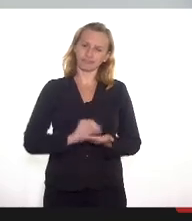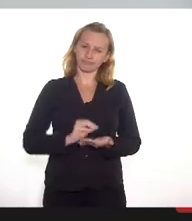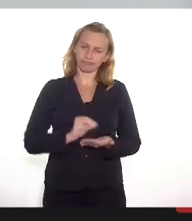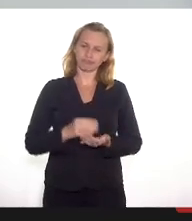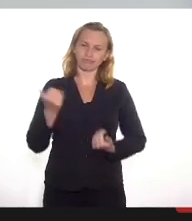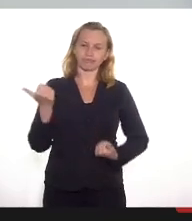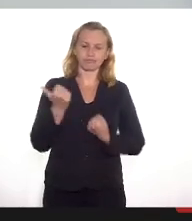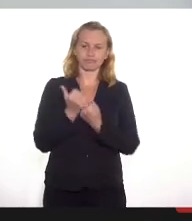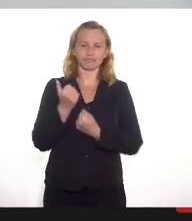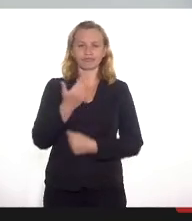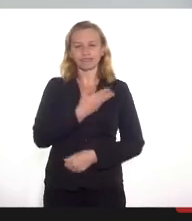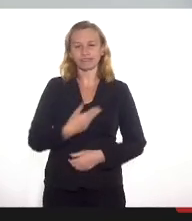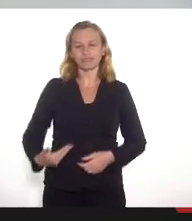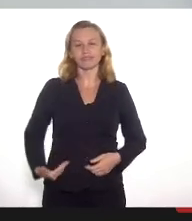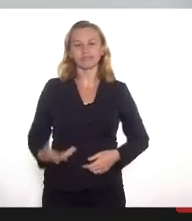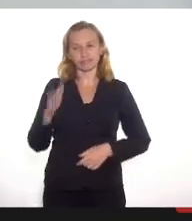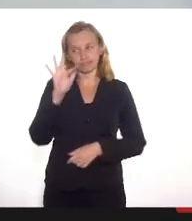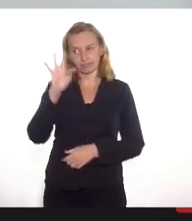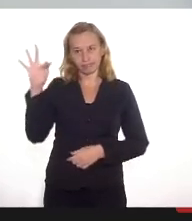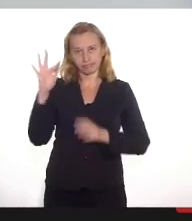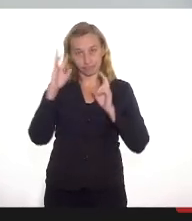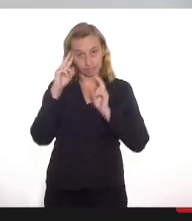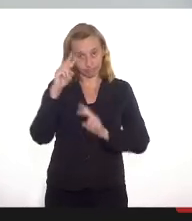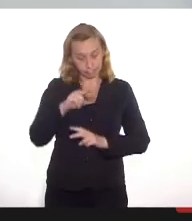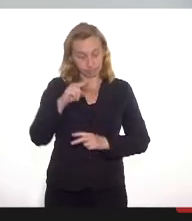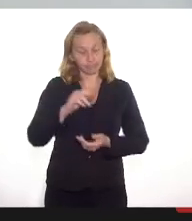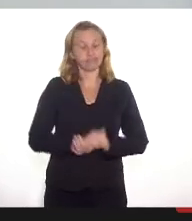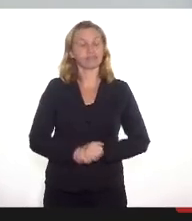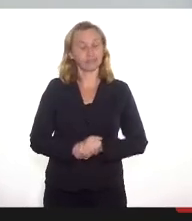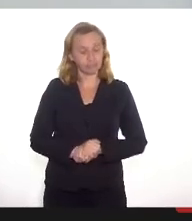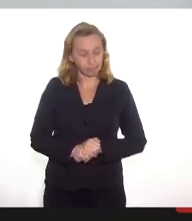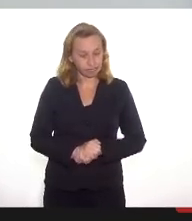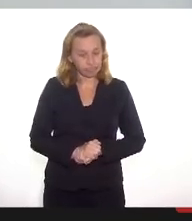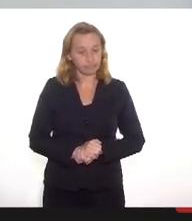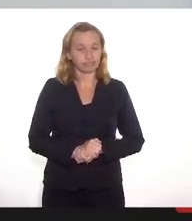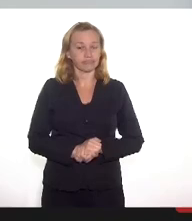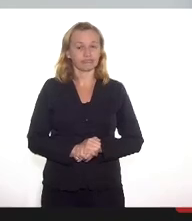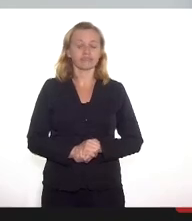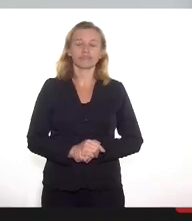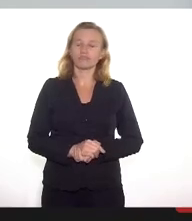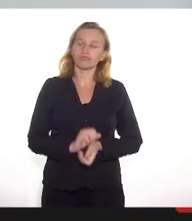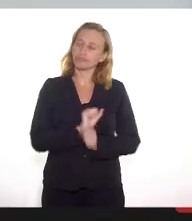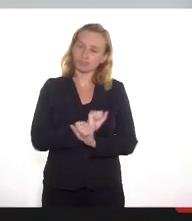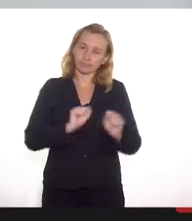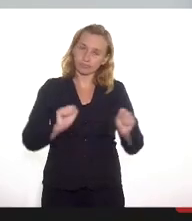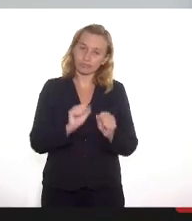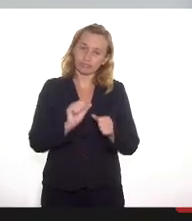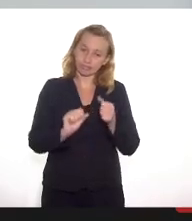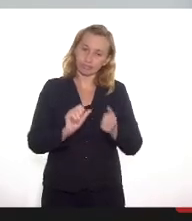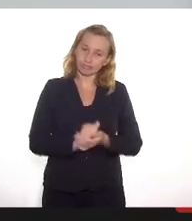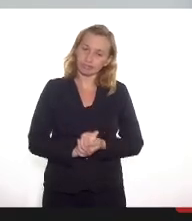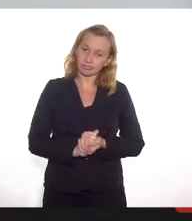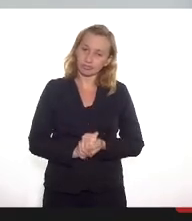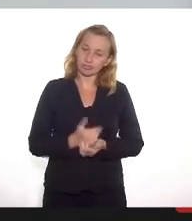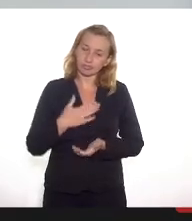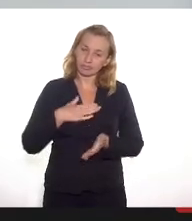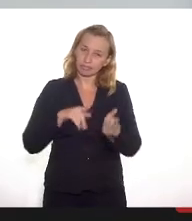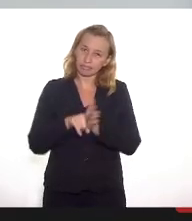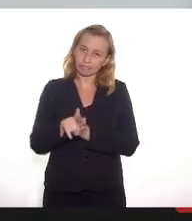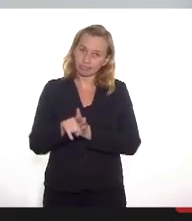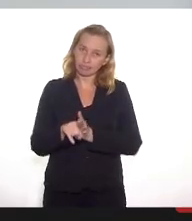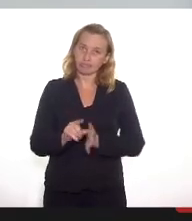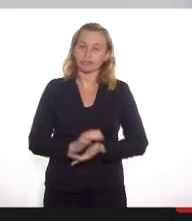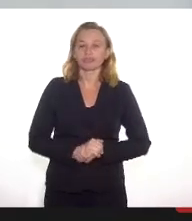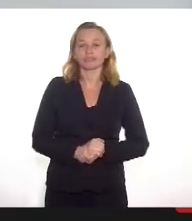de apoio do governo federal Deus te chamar atenção de a falta de apoio do governo federal não é possível já e essa é minha pergunta